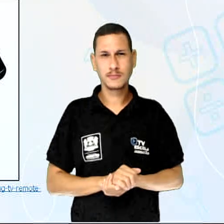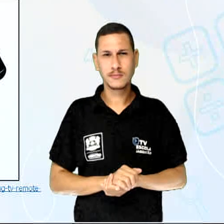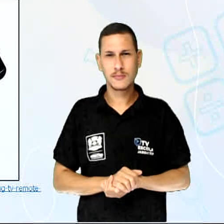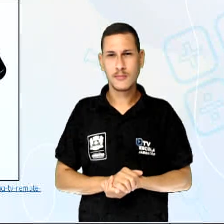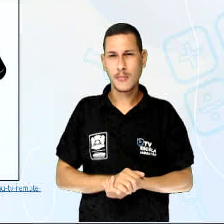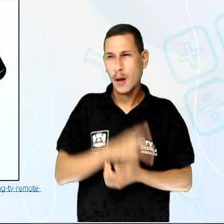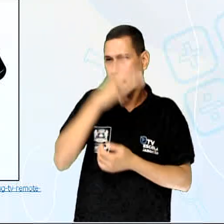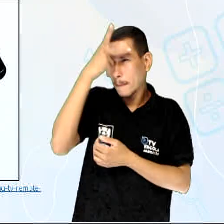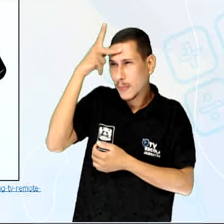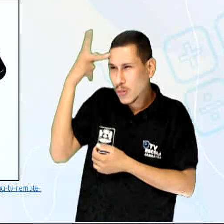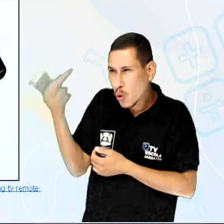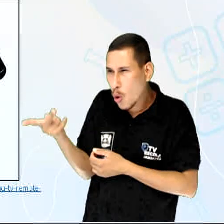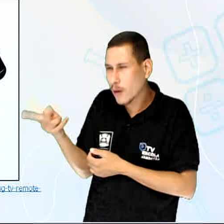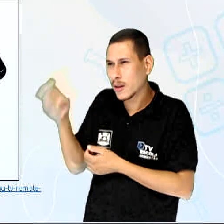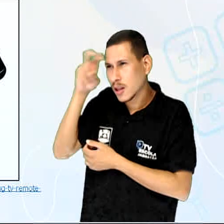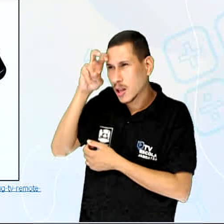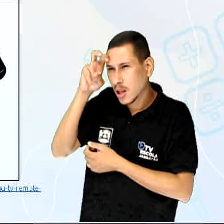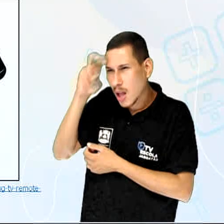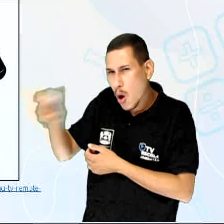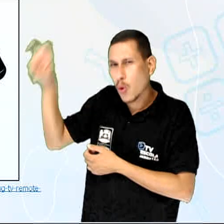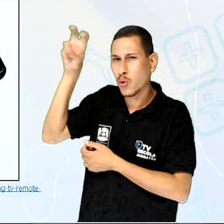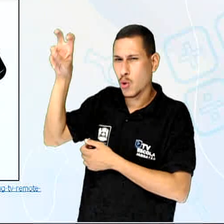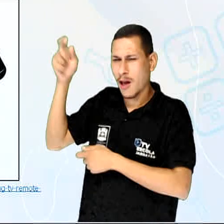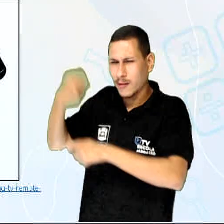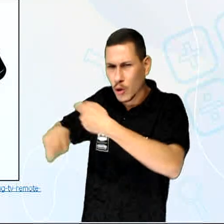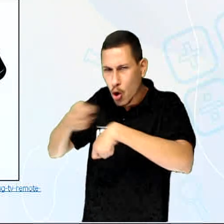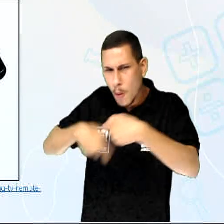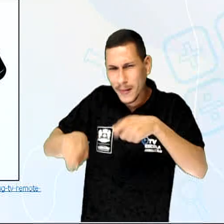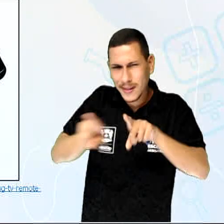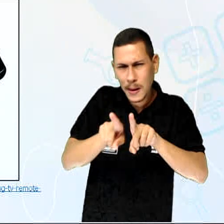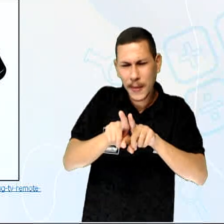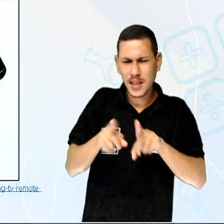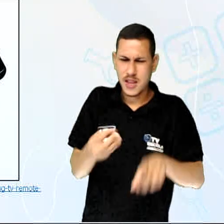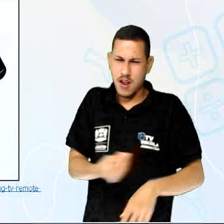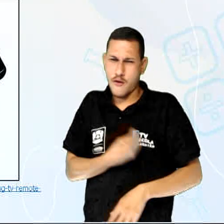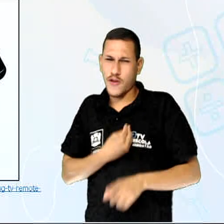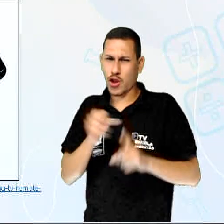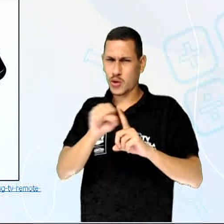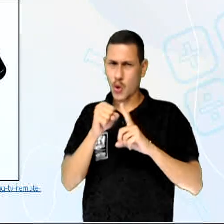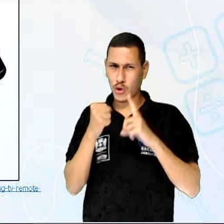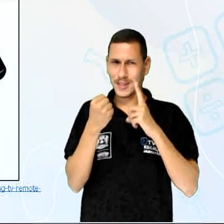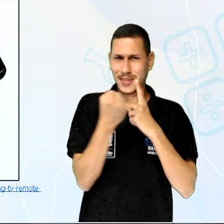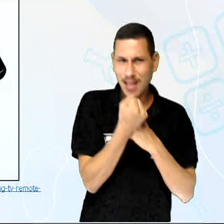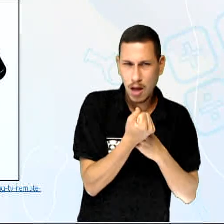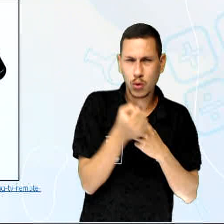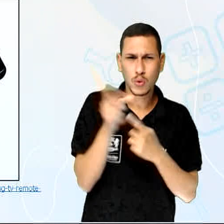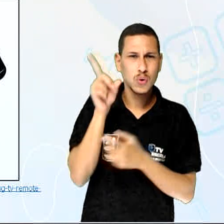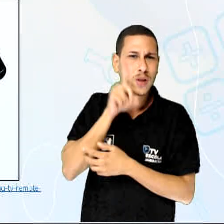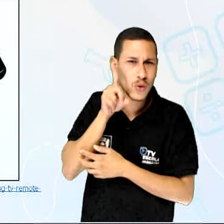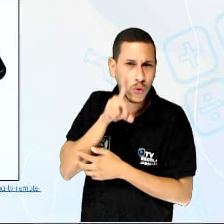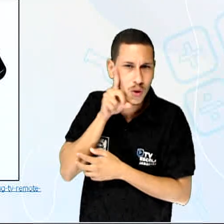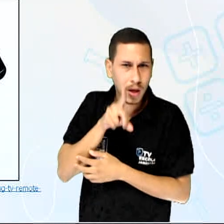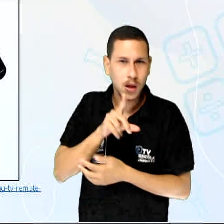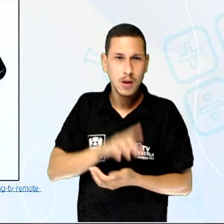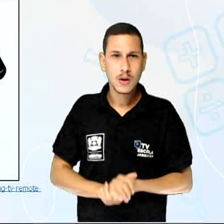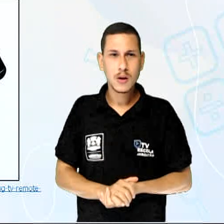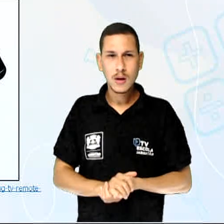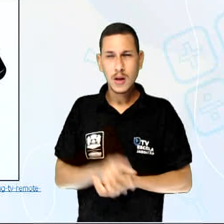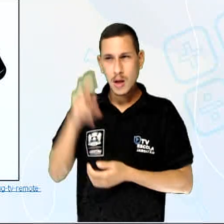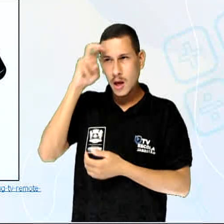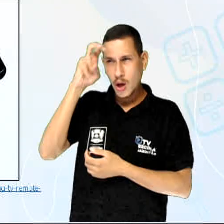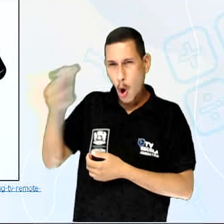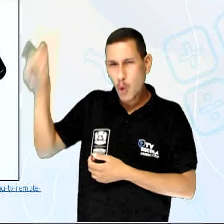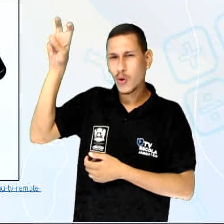personagens da cultura, da economia e da vida social nos Estados Unidos. Ou seja, a cultura,